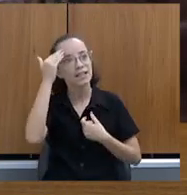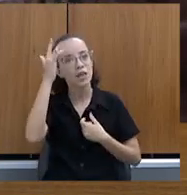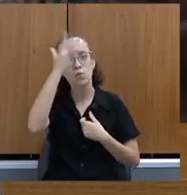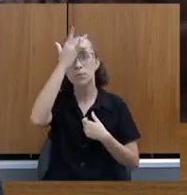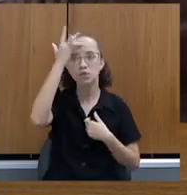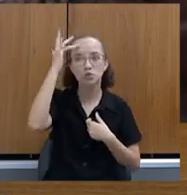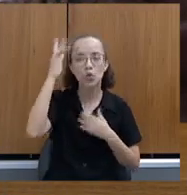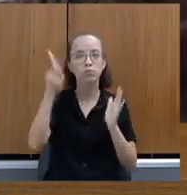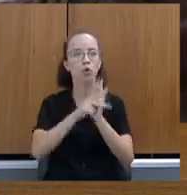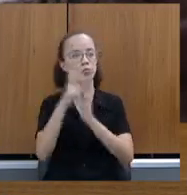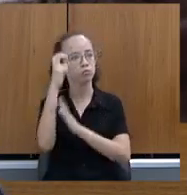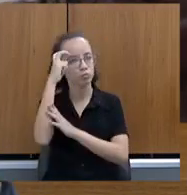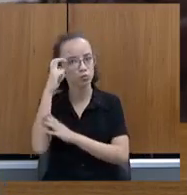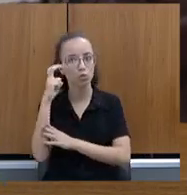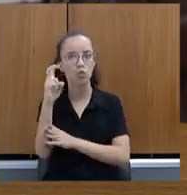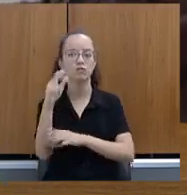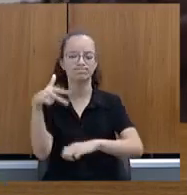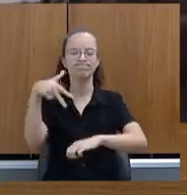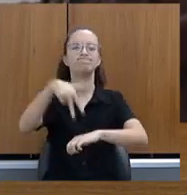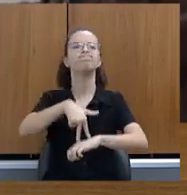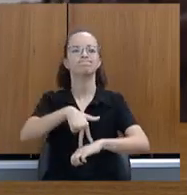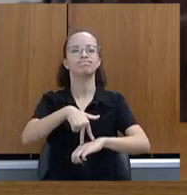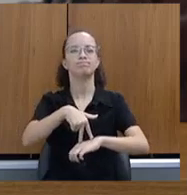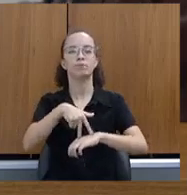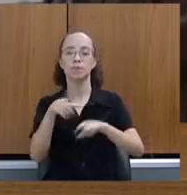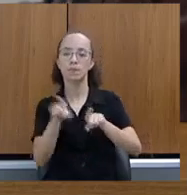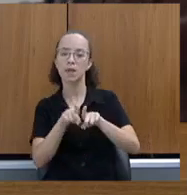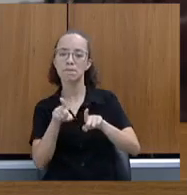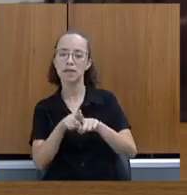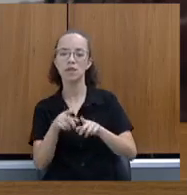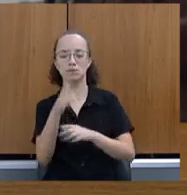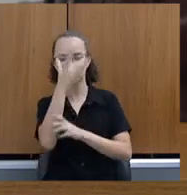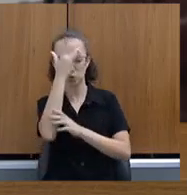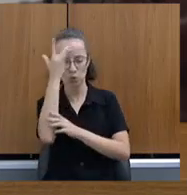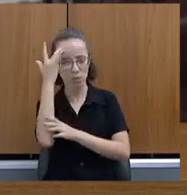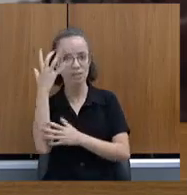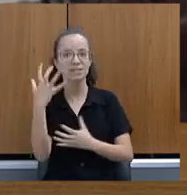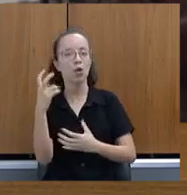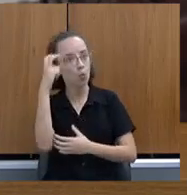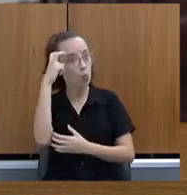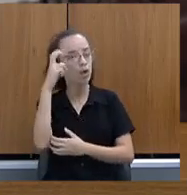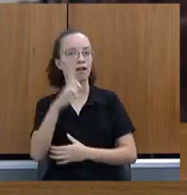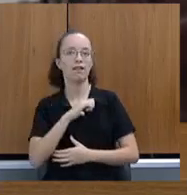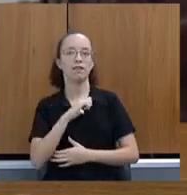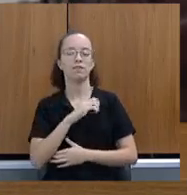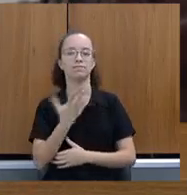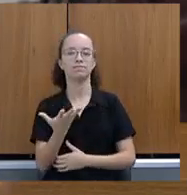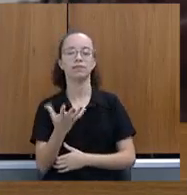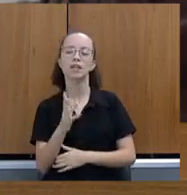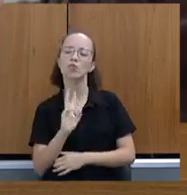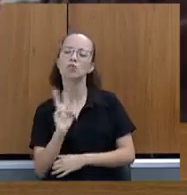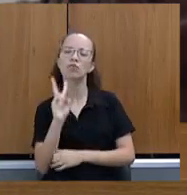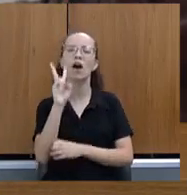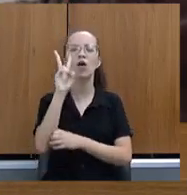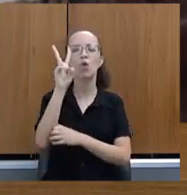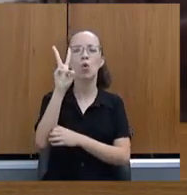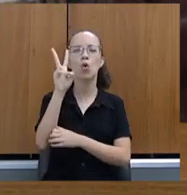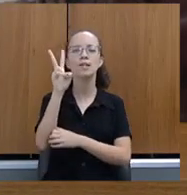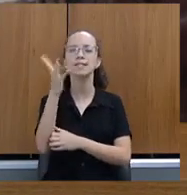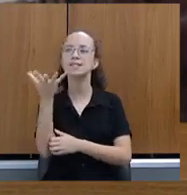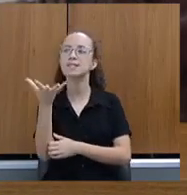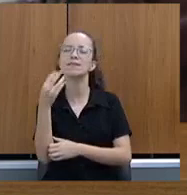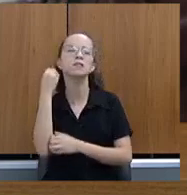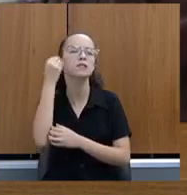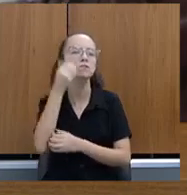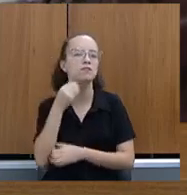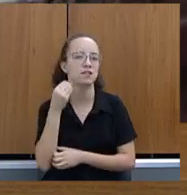cultural enquanto posse da própria cultura e esse valor que ela tem de atrair experiência